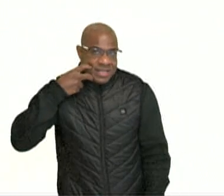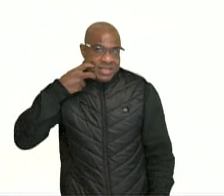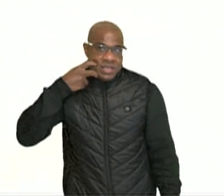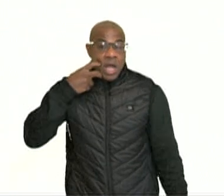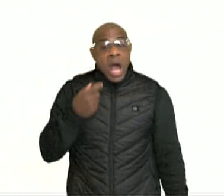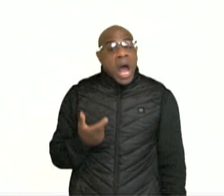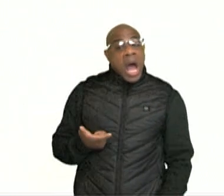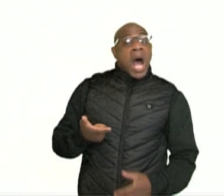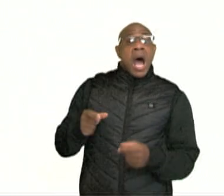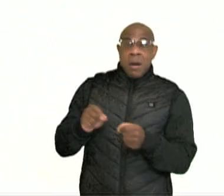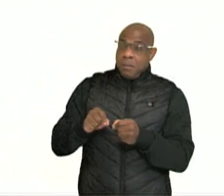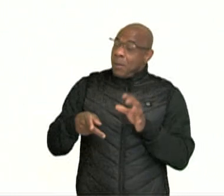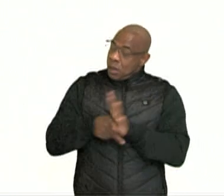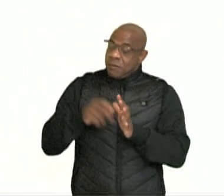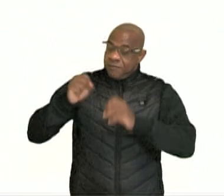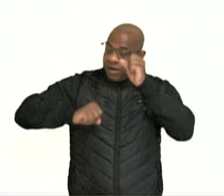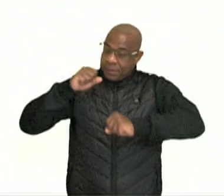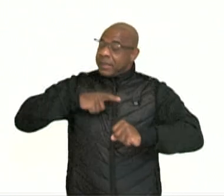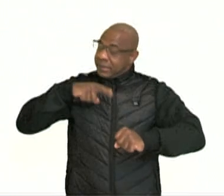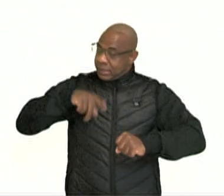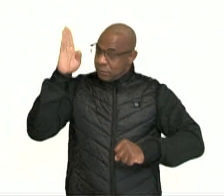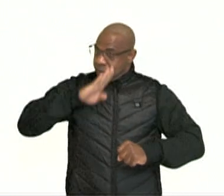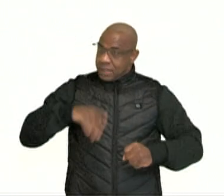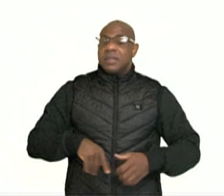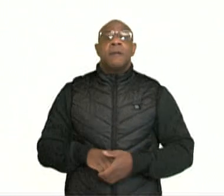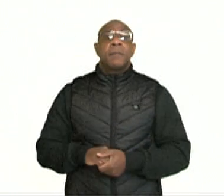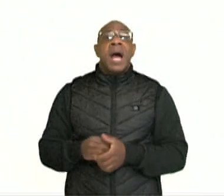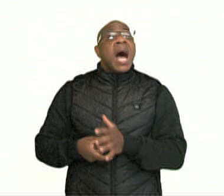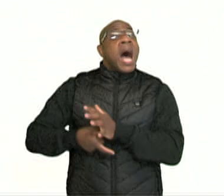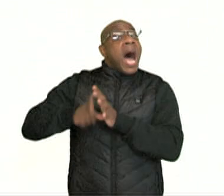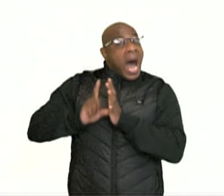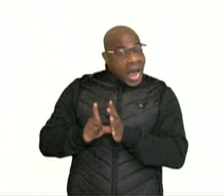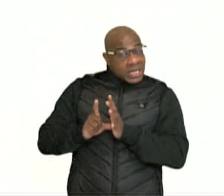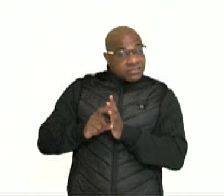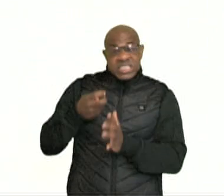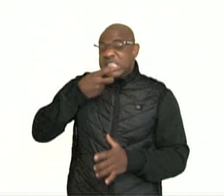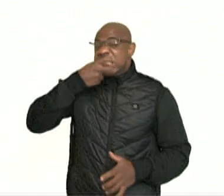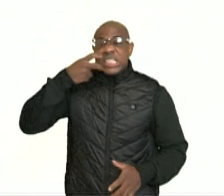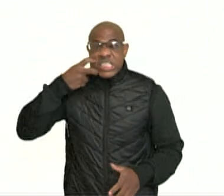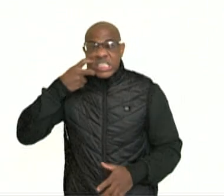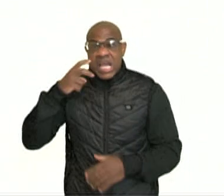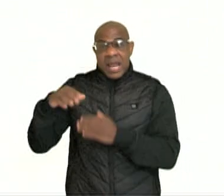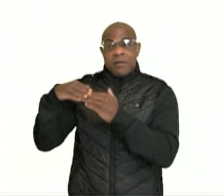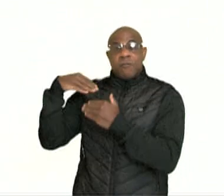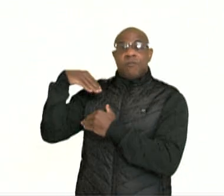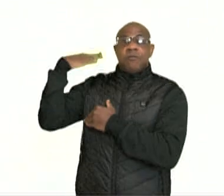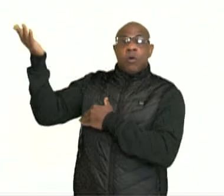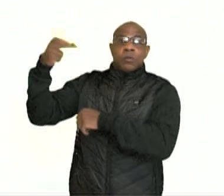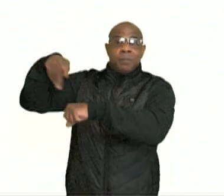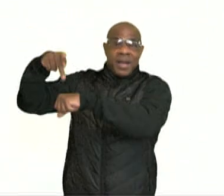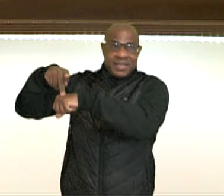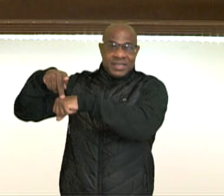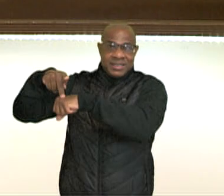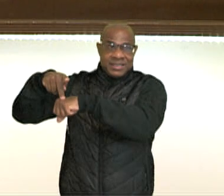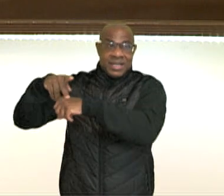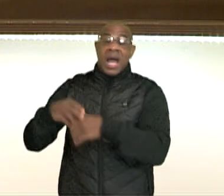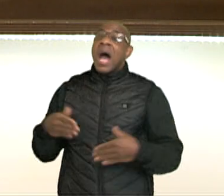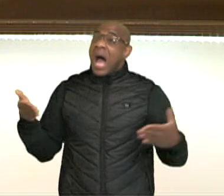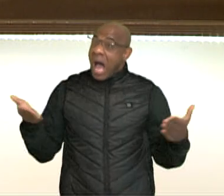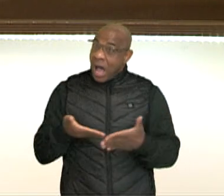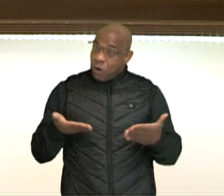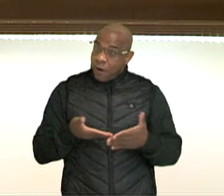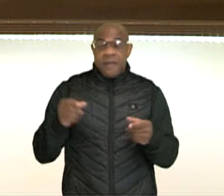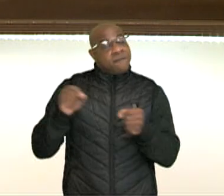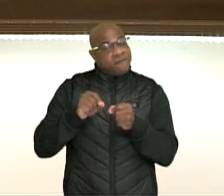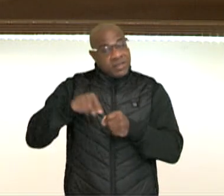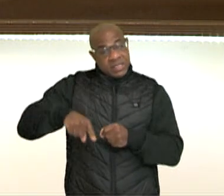outros países. Então, qual o motivo pelo qual era mais caro antes? Porque eram importados. Agora que são